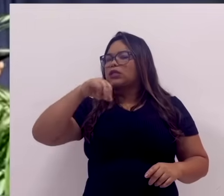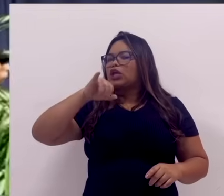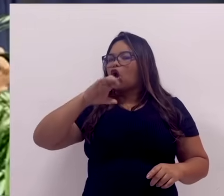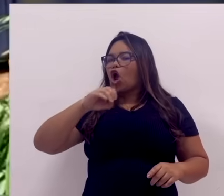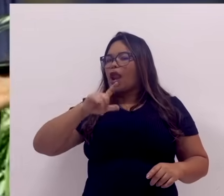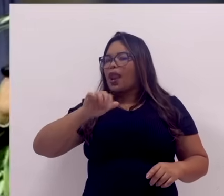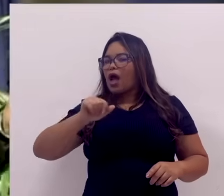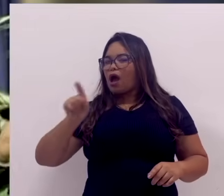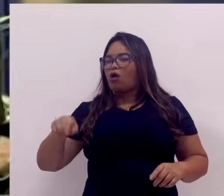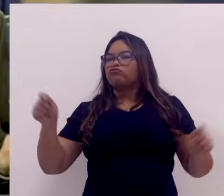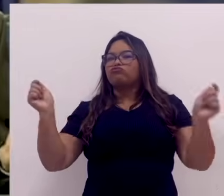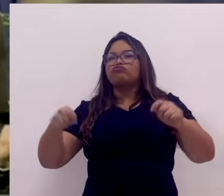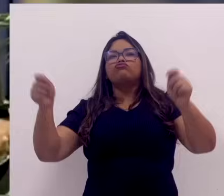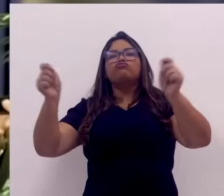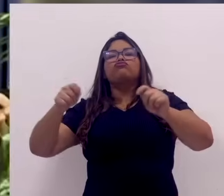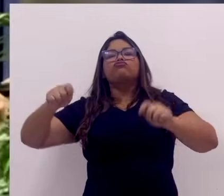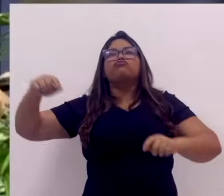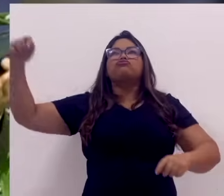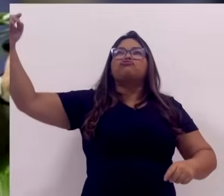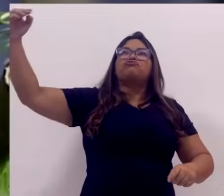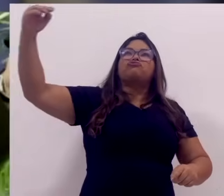Se eram os deuses nórdicos